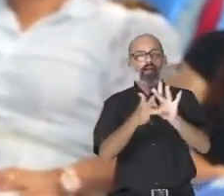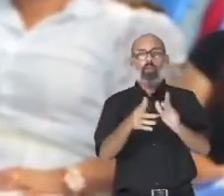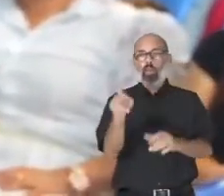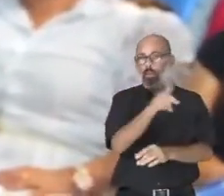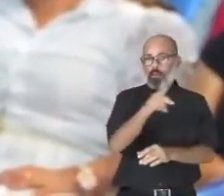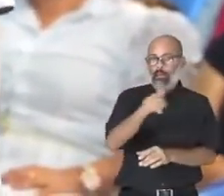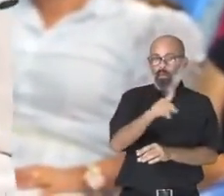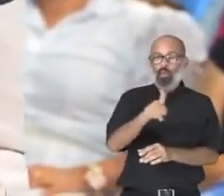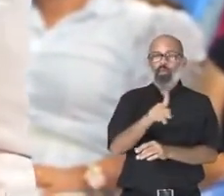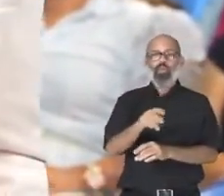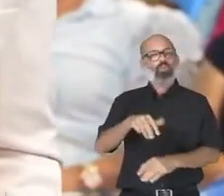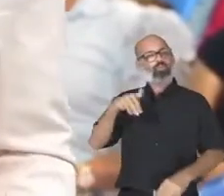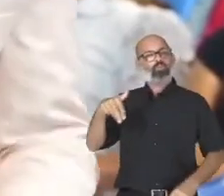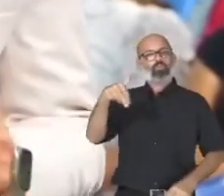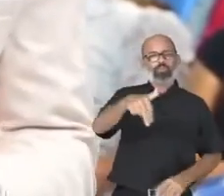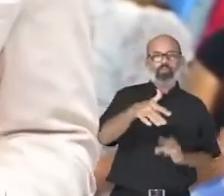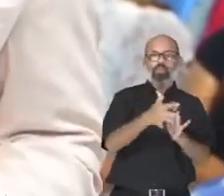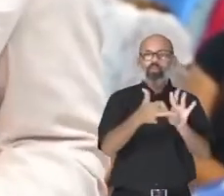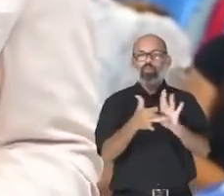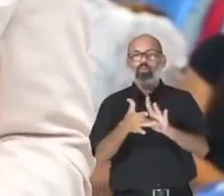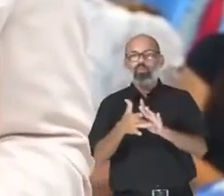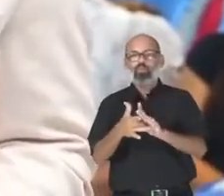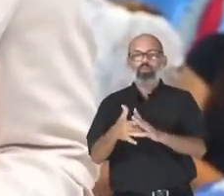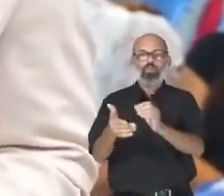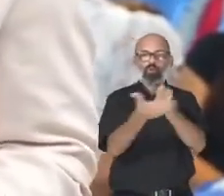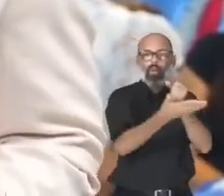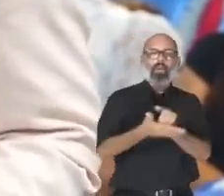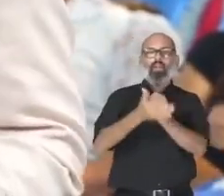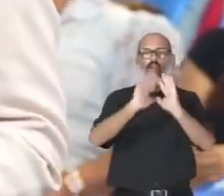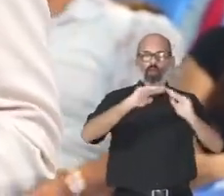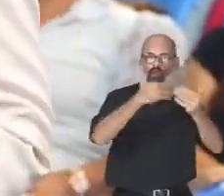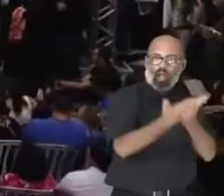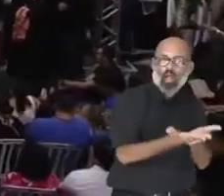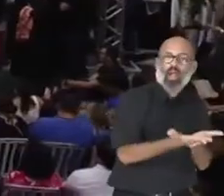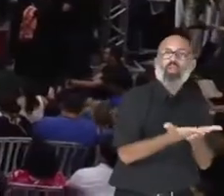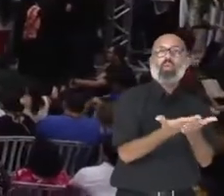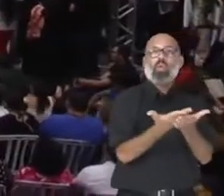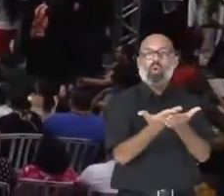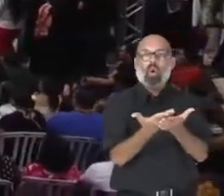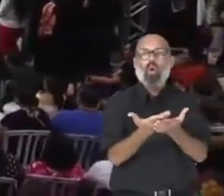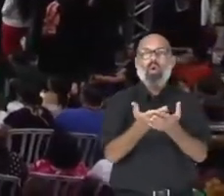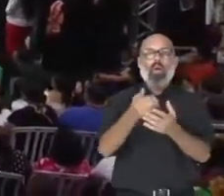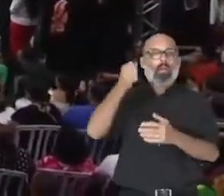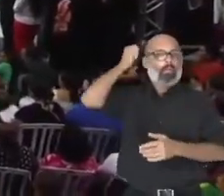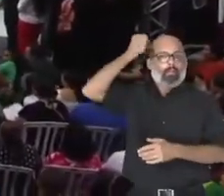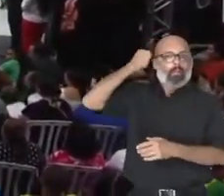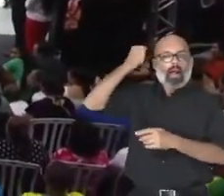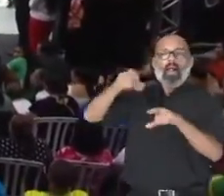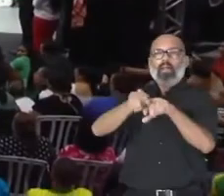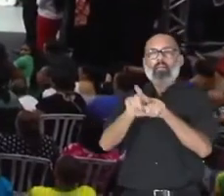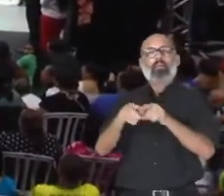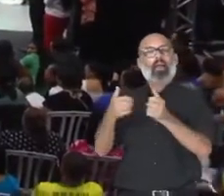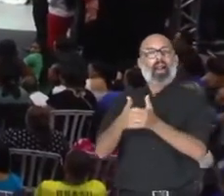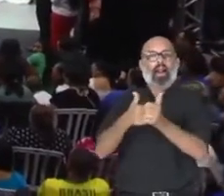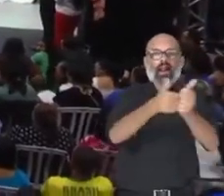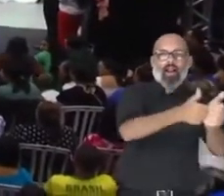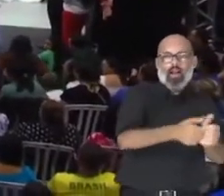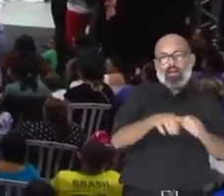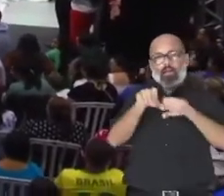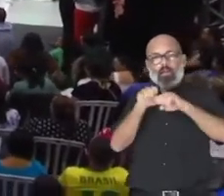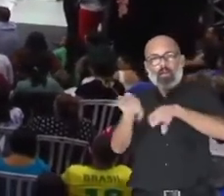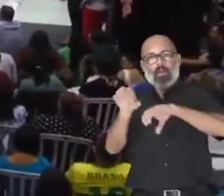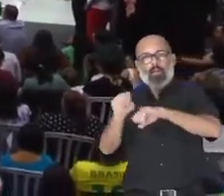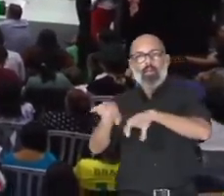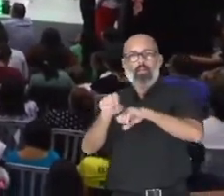professor ambulante. Jesus se baseou muito na escola de Aristóteles, Sócrates e Platão para levar o ensinamento ao público